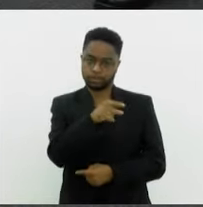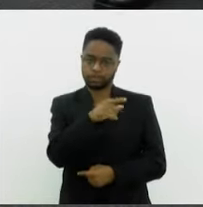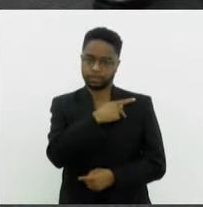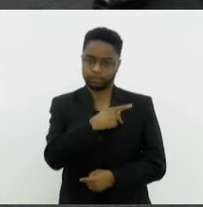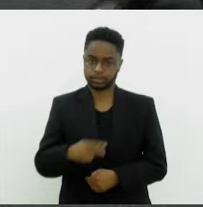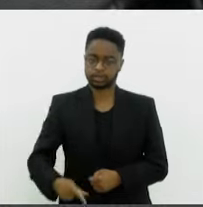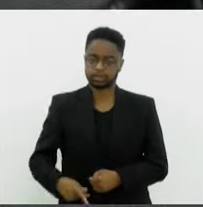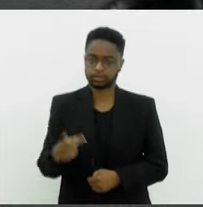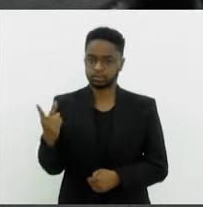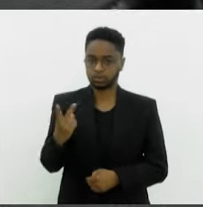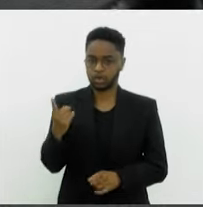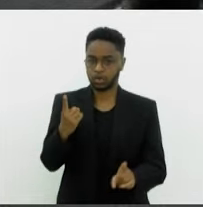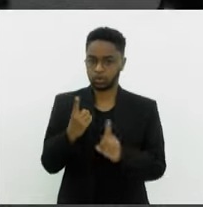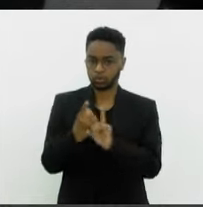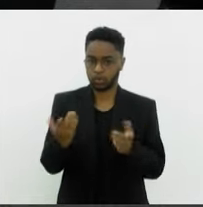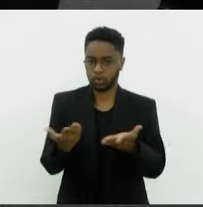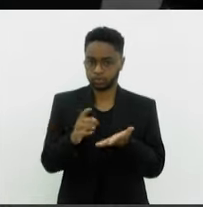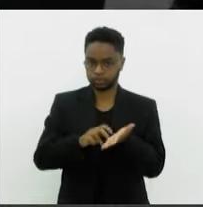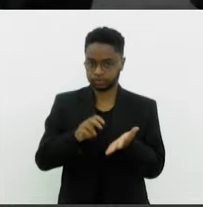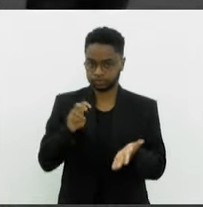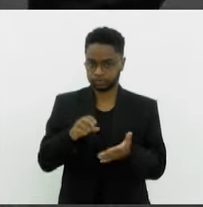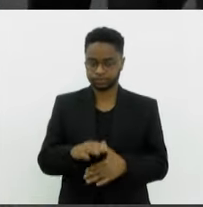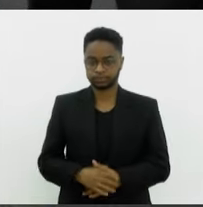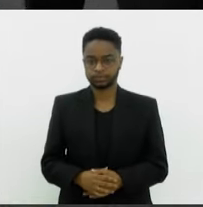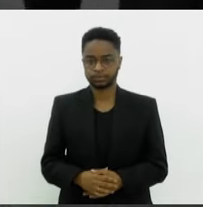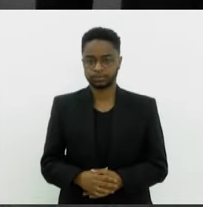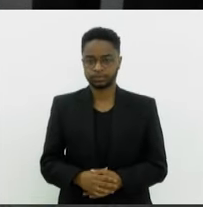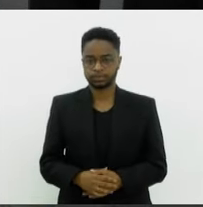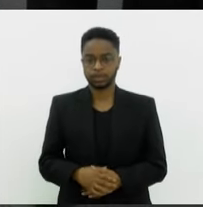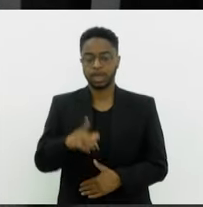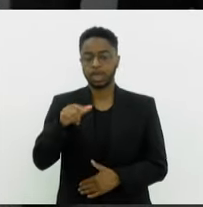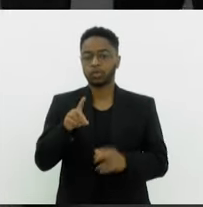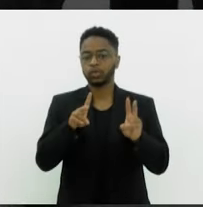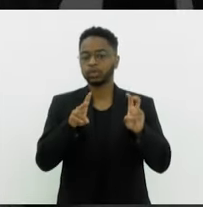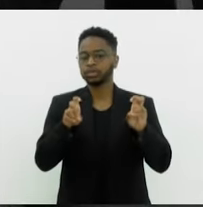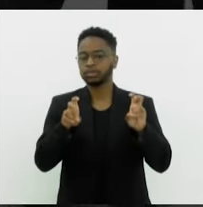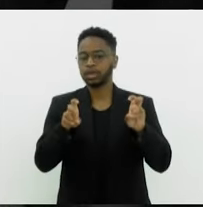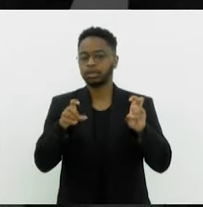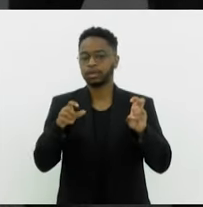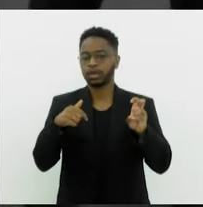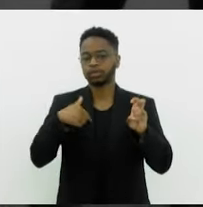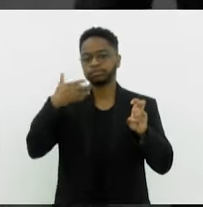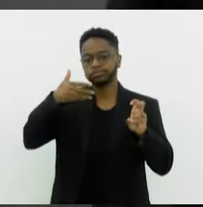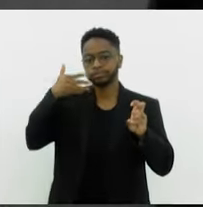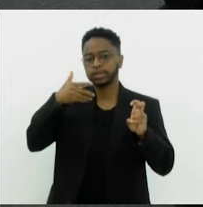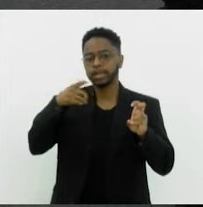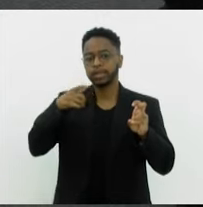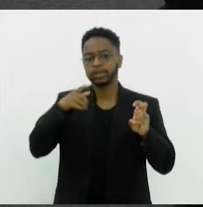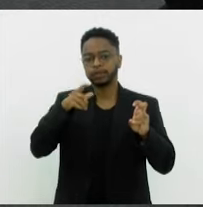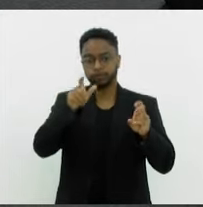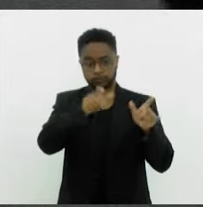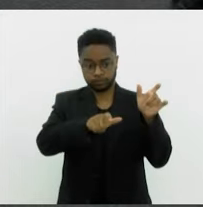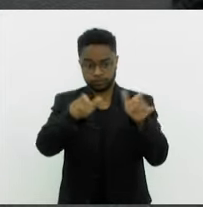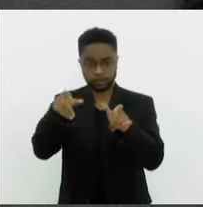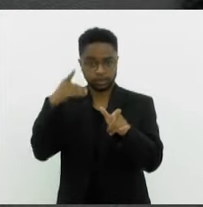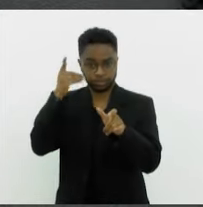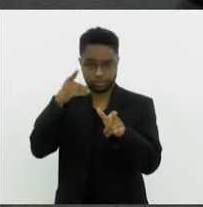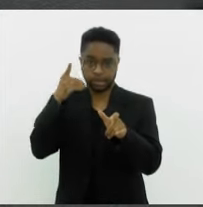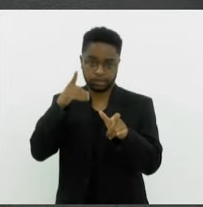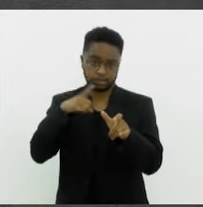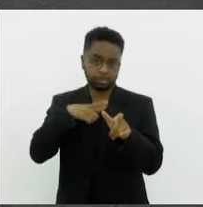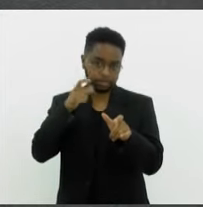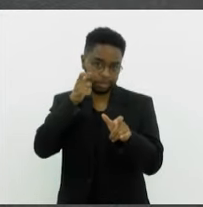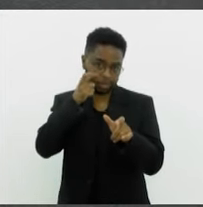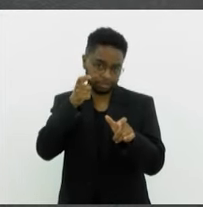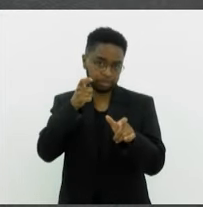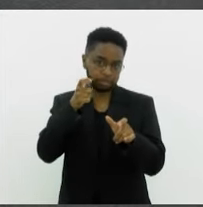nos encontramos hoje mais cedo. É uma questão de ordem que interessa a todos os deputados aqui da casa